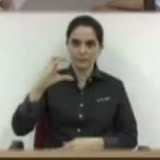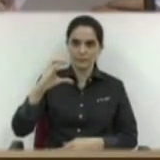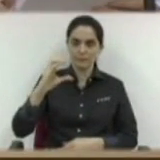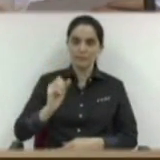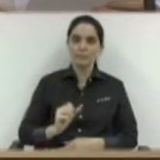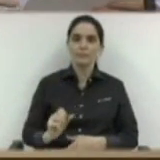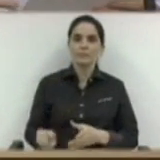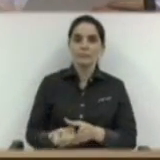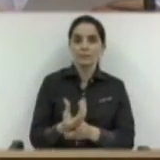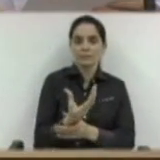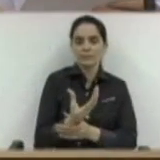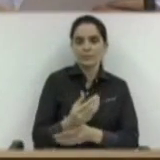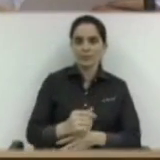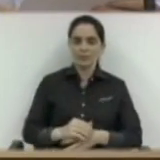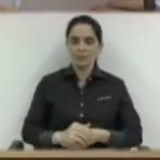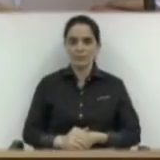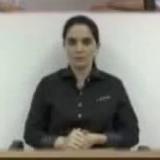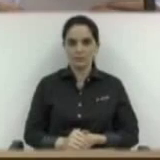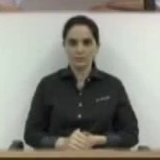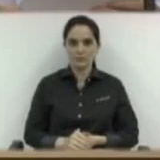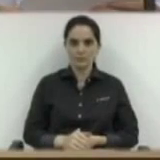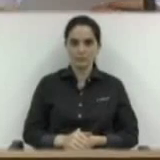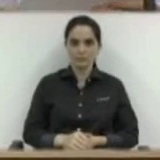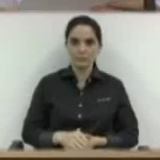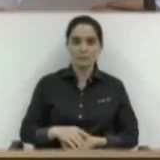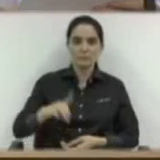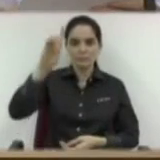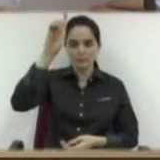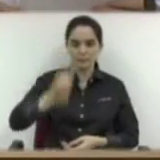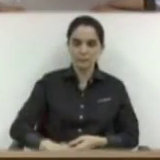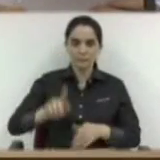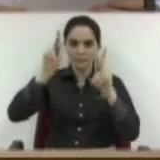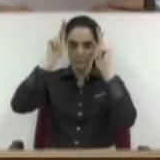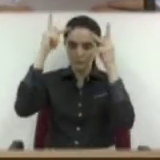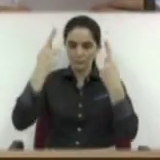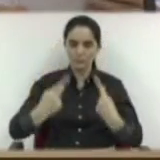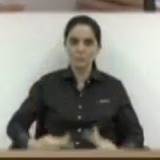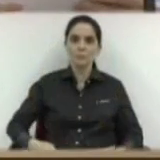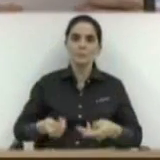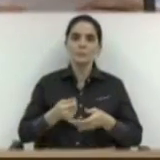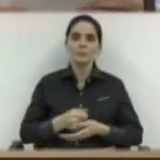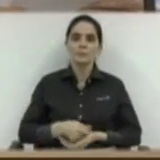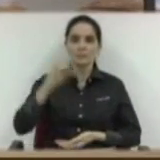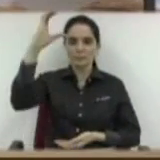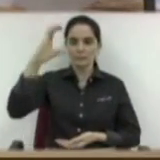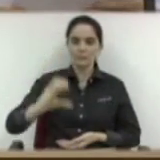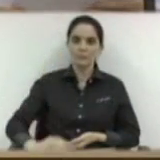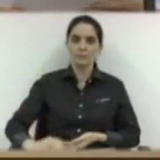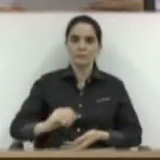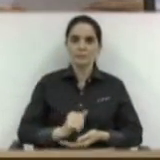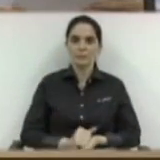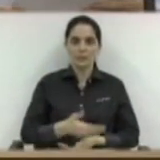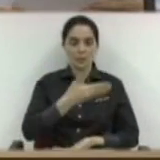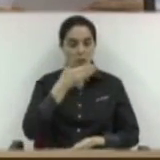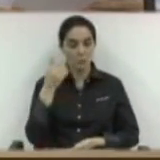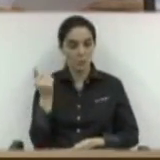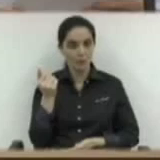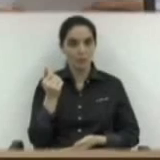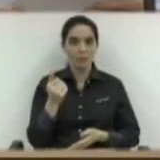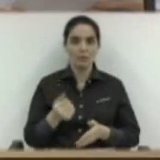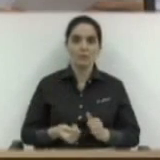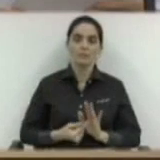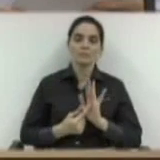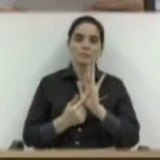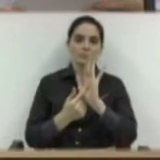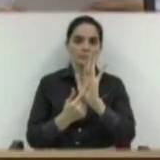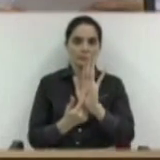institui o Fundo Municipal dos Direitos Humanos e Cidadania e dá outras providências. Para melhor análise da proposta,